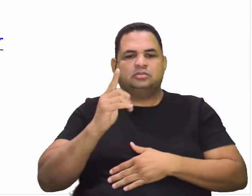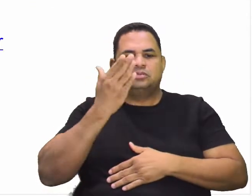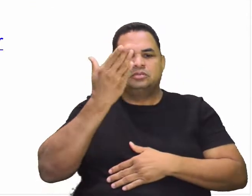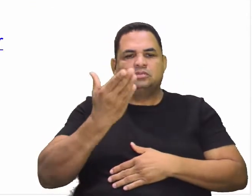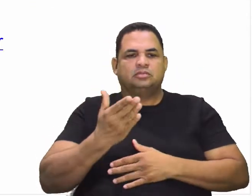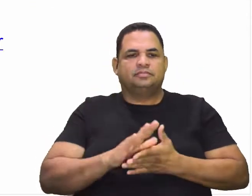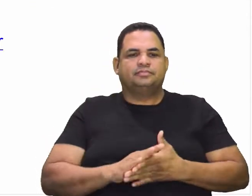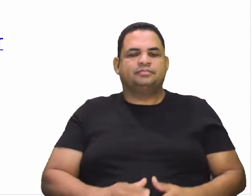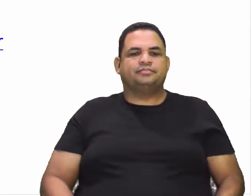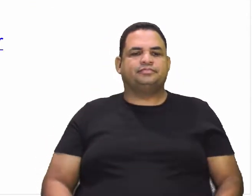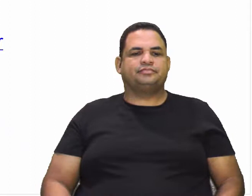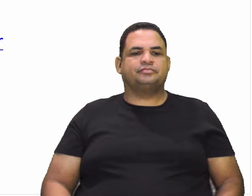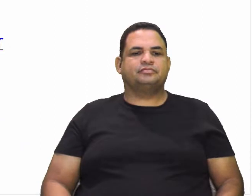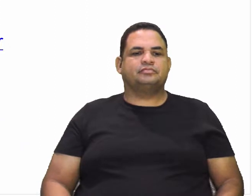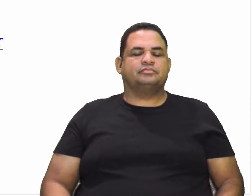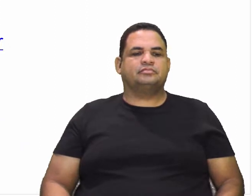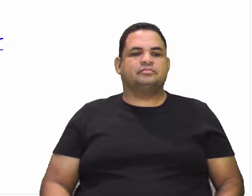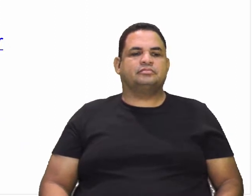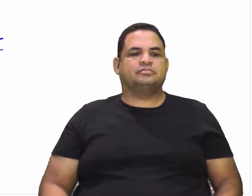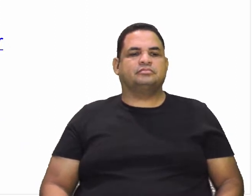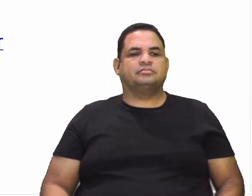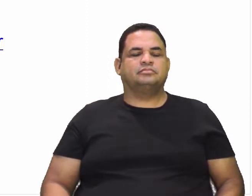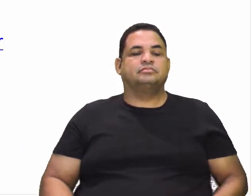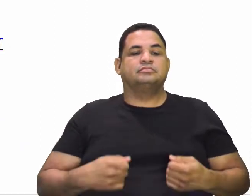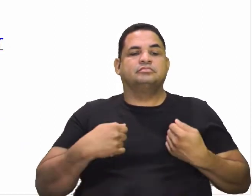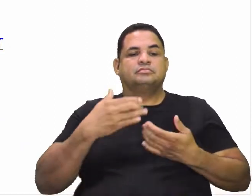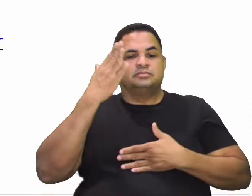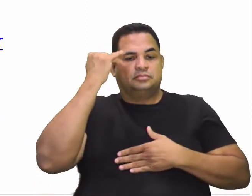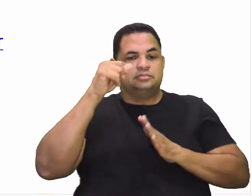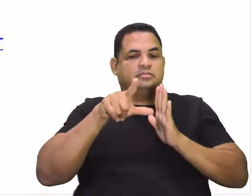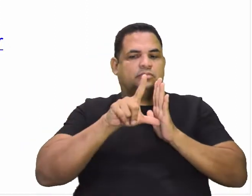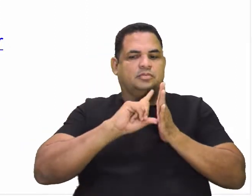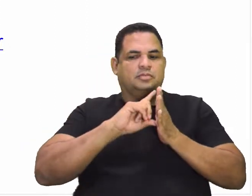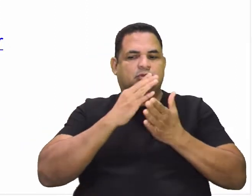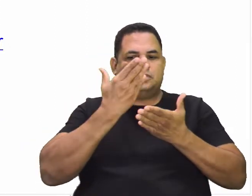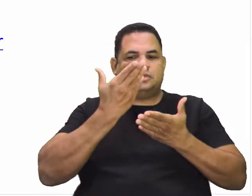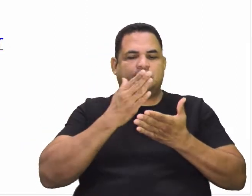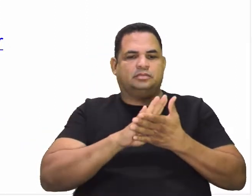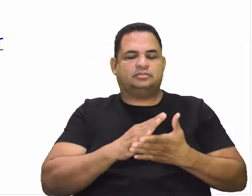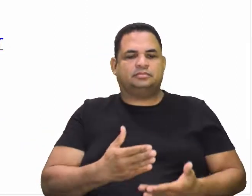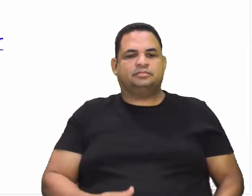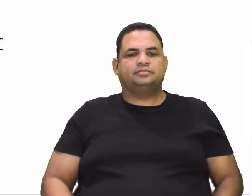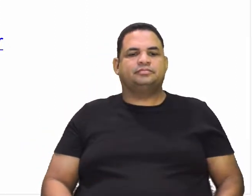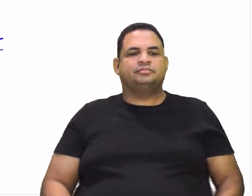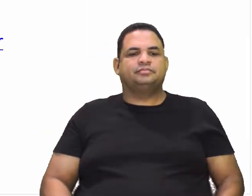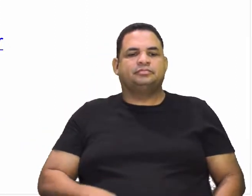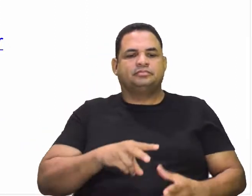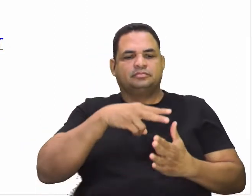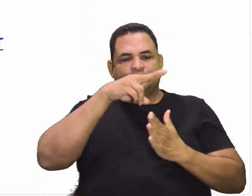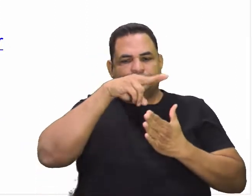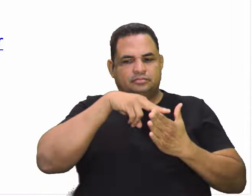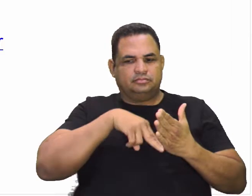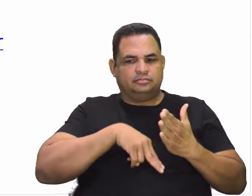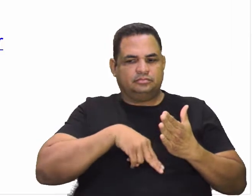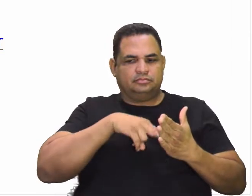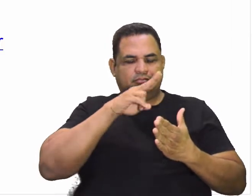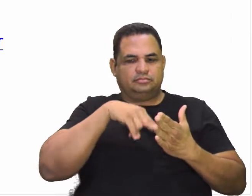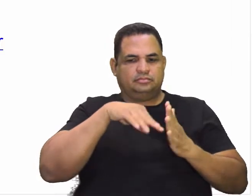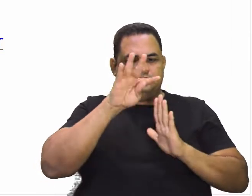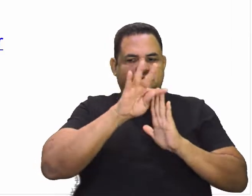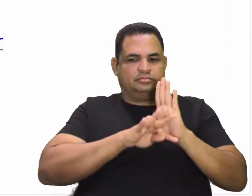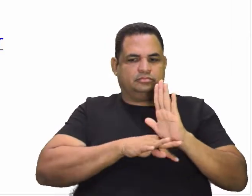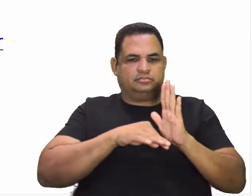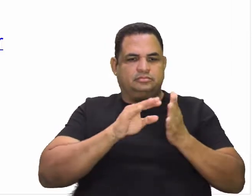trouxe para a aula de hoje um pré-requisito, lembra? Que seria ler o